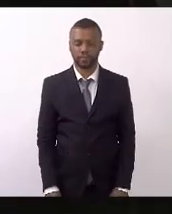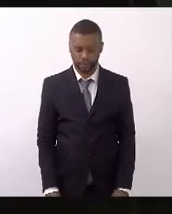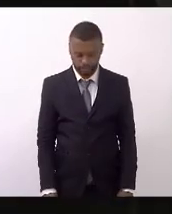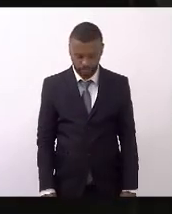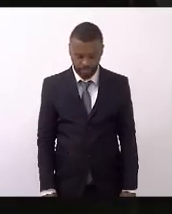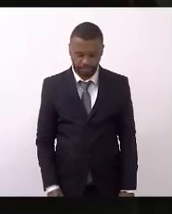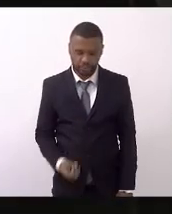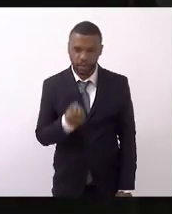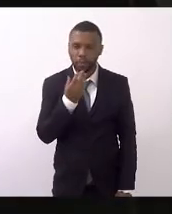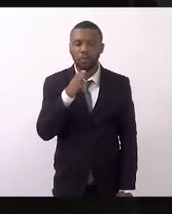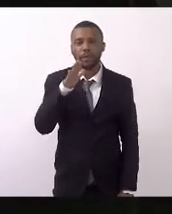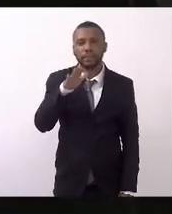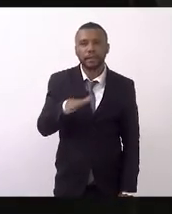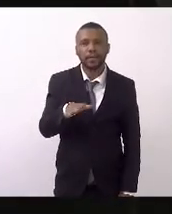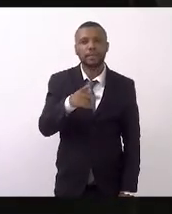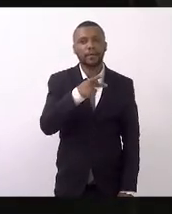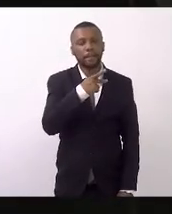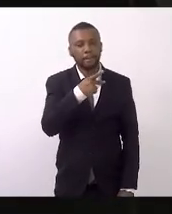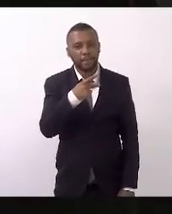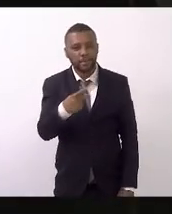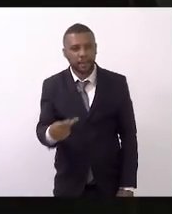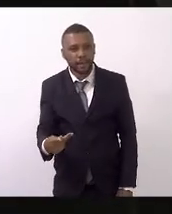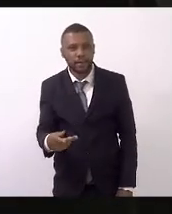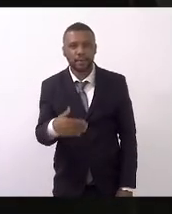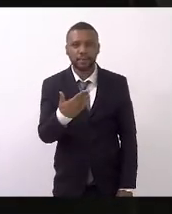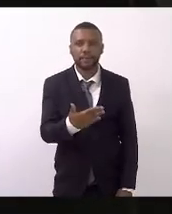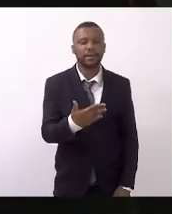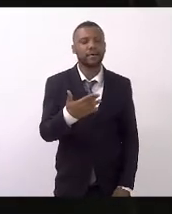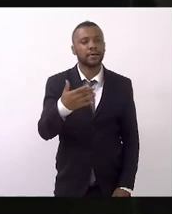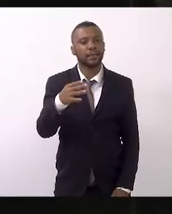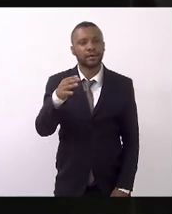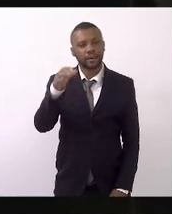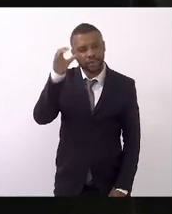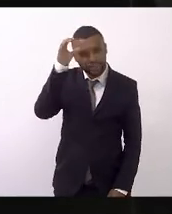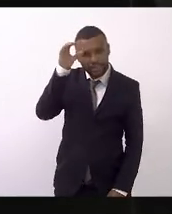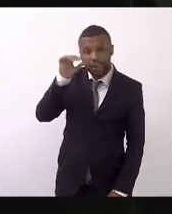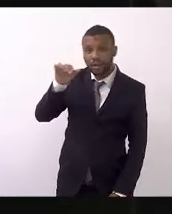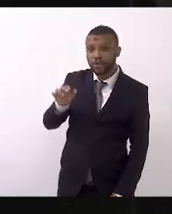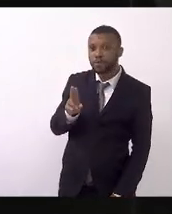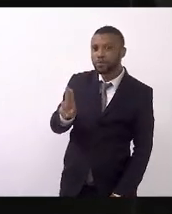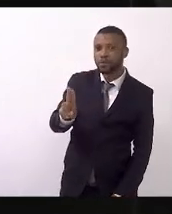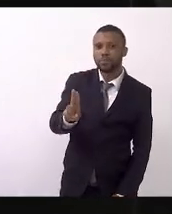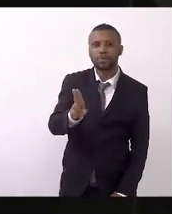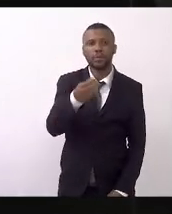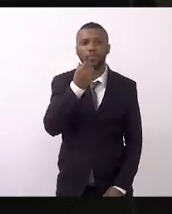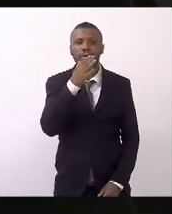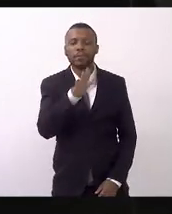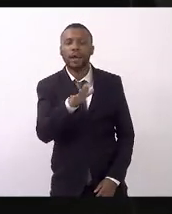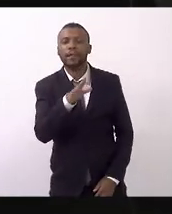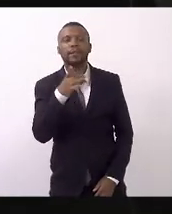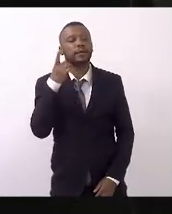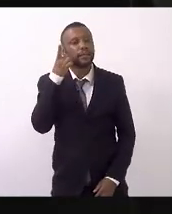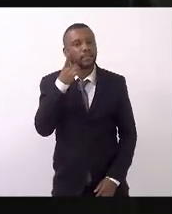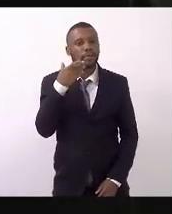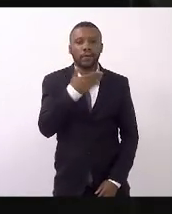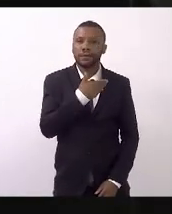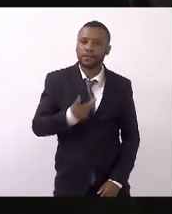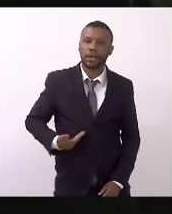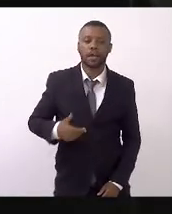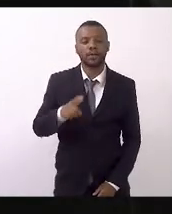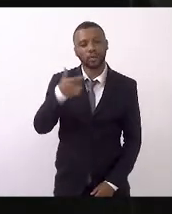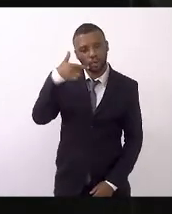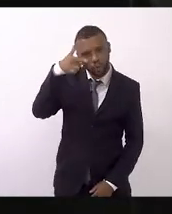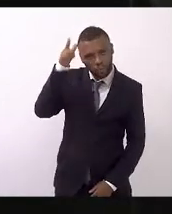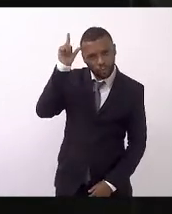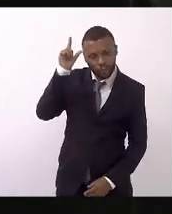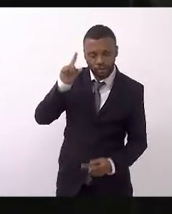Boa tarde, presidenta, tia Ju. Boa tarde, deputado estadual Luiz Paulo,